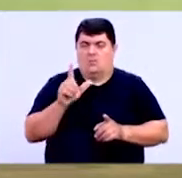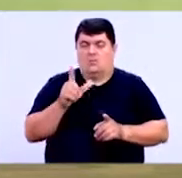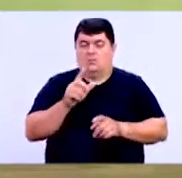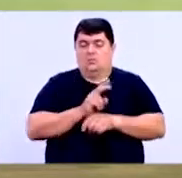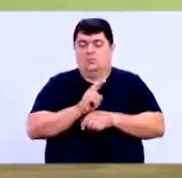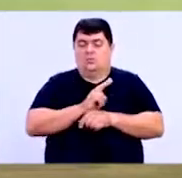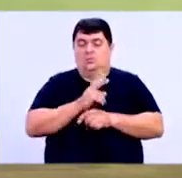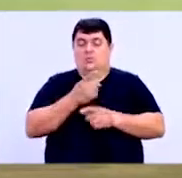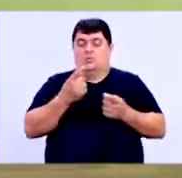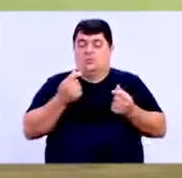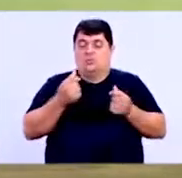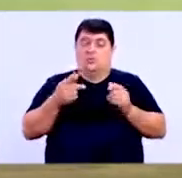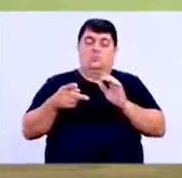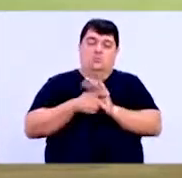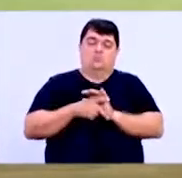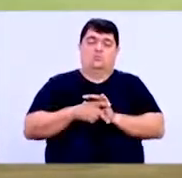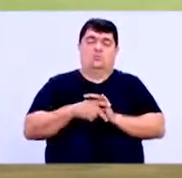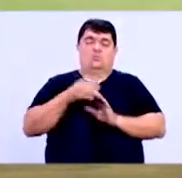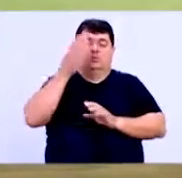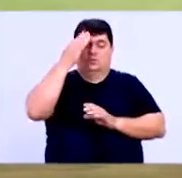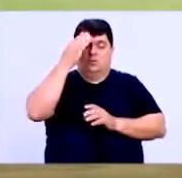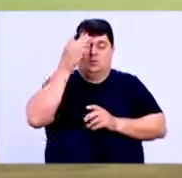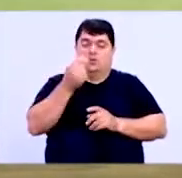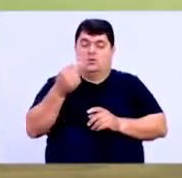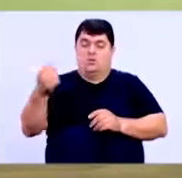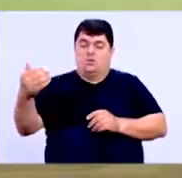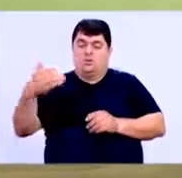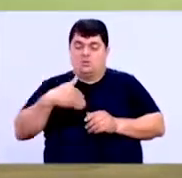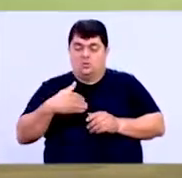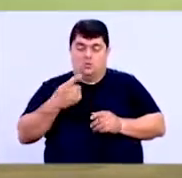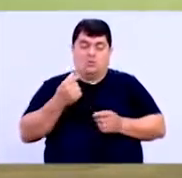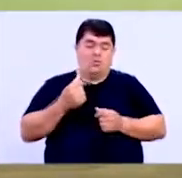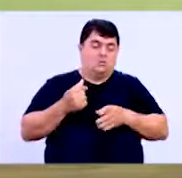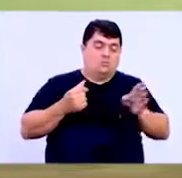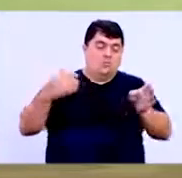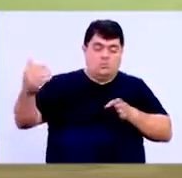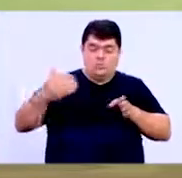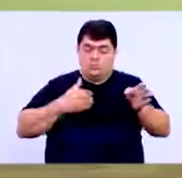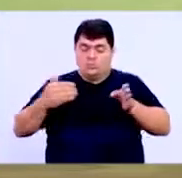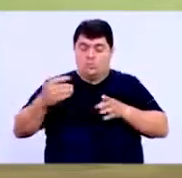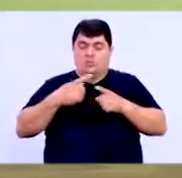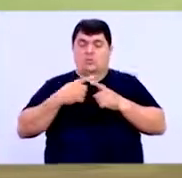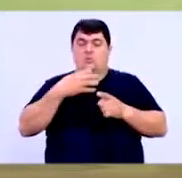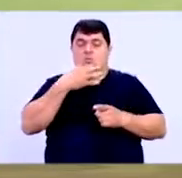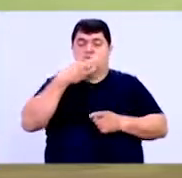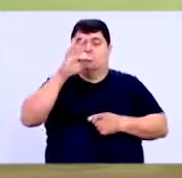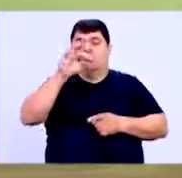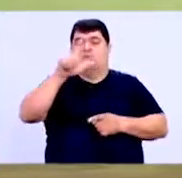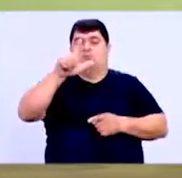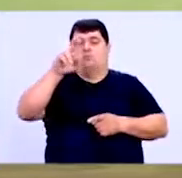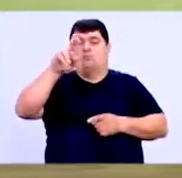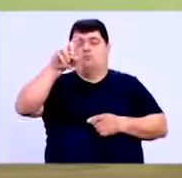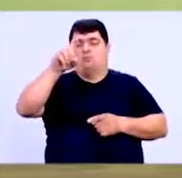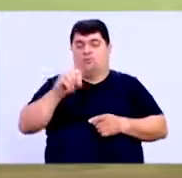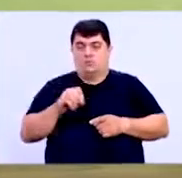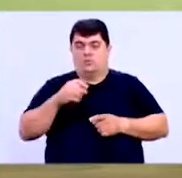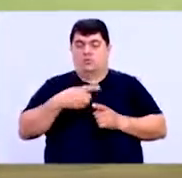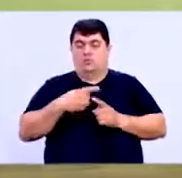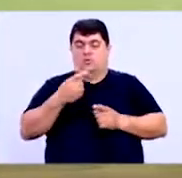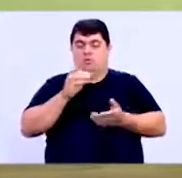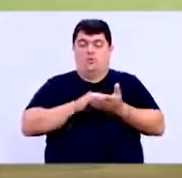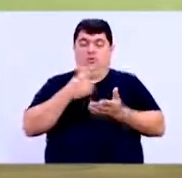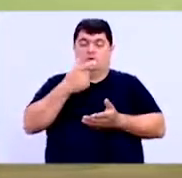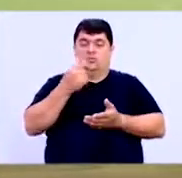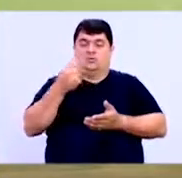mais financeiro mesmo, das suas entradas e saídas de dinheiro, para você saber como anda o seu fluxo de dinheiro para você não ficar